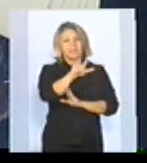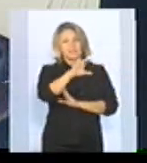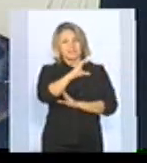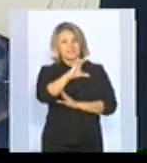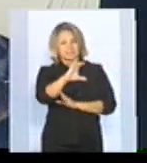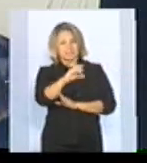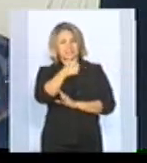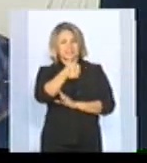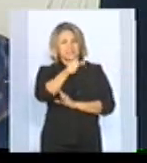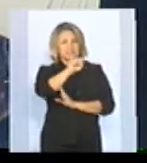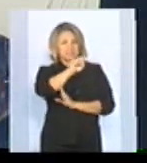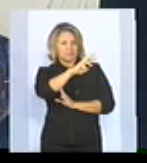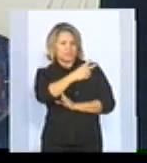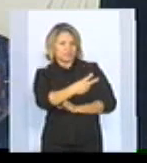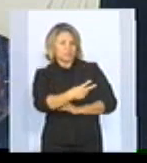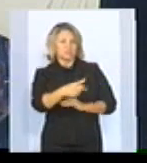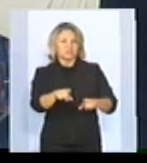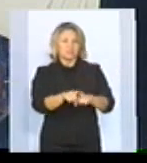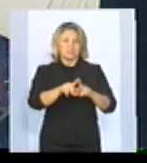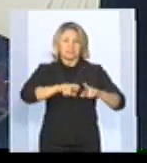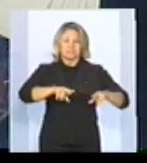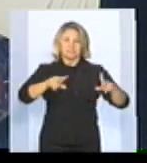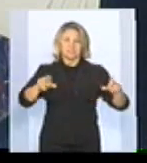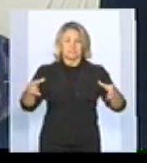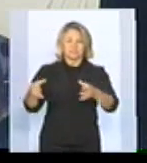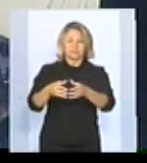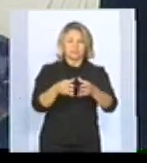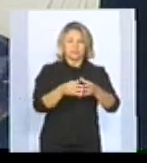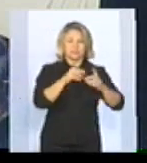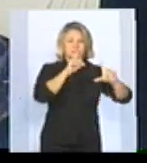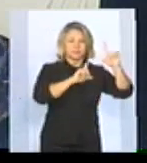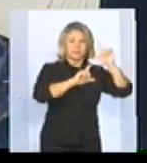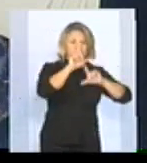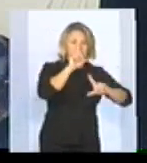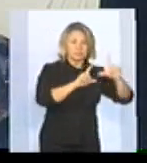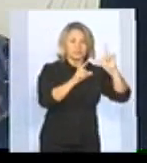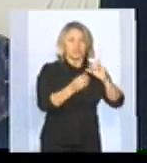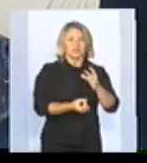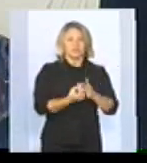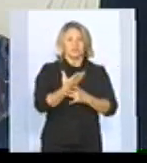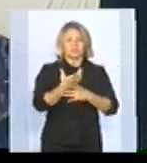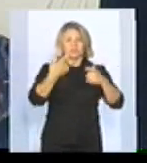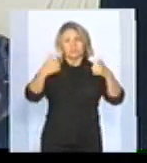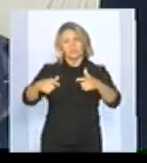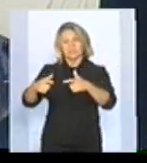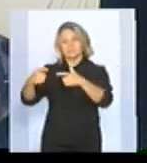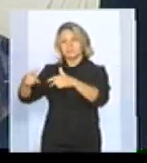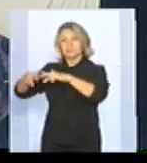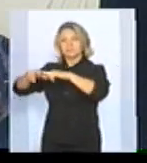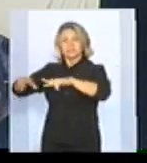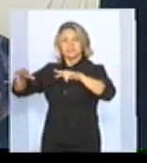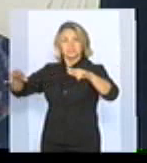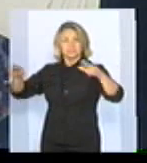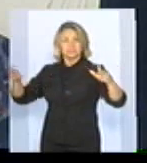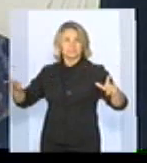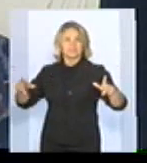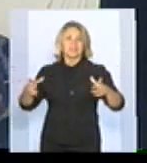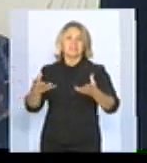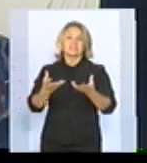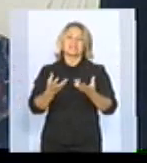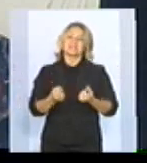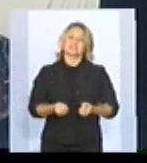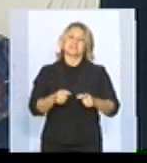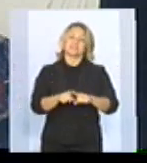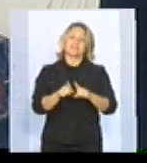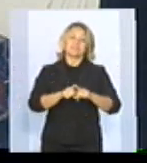diferentes setores, consumidores, radiodifusores, empresas de telecomunicações, produtores, órgãos públicos, entre outros, e recebeu